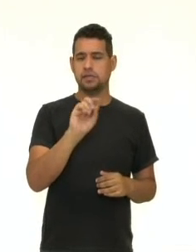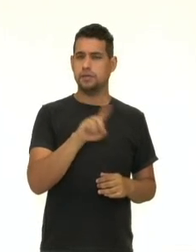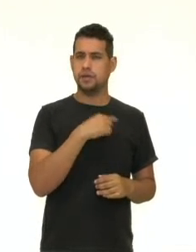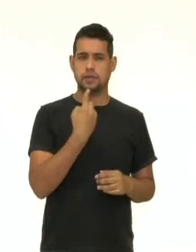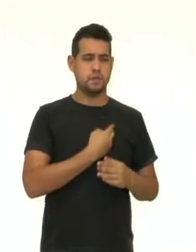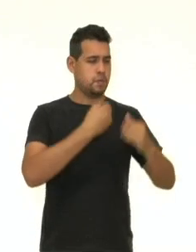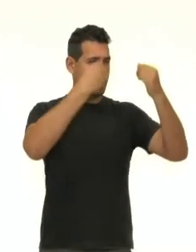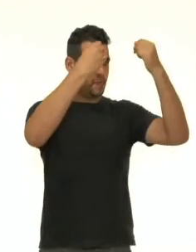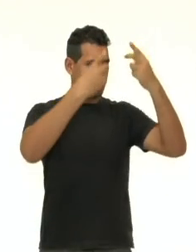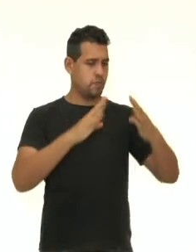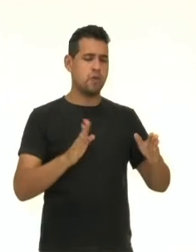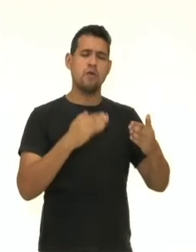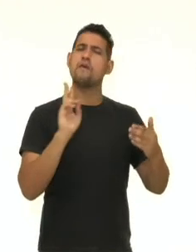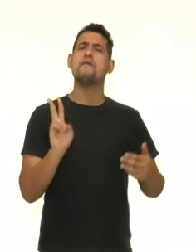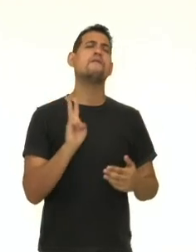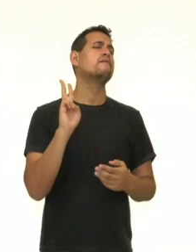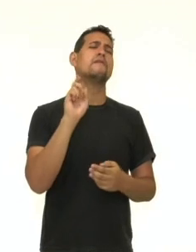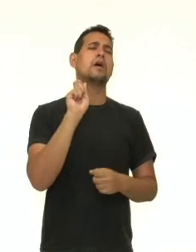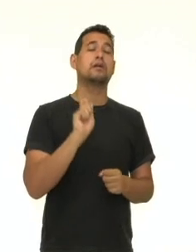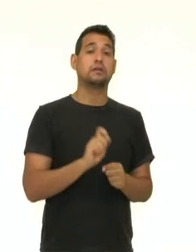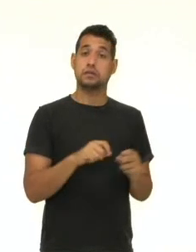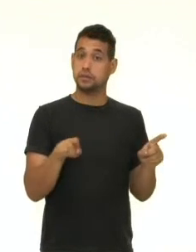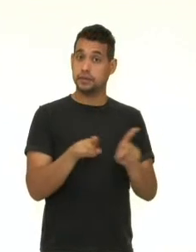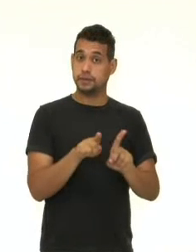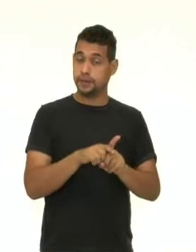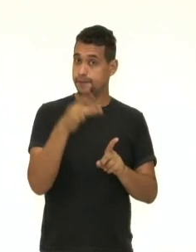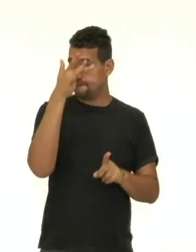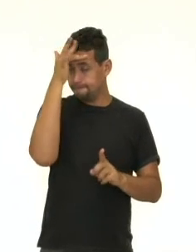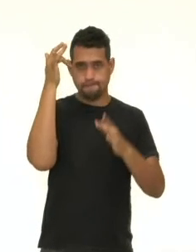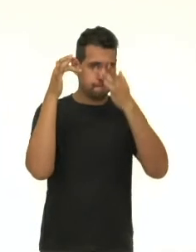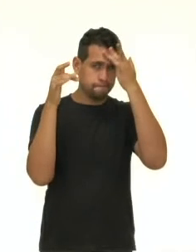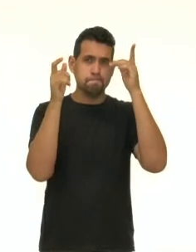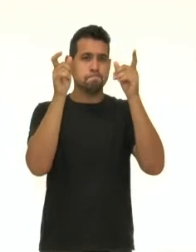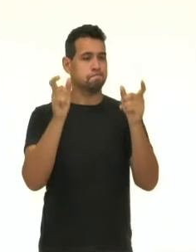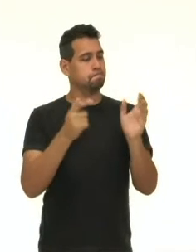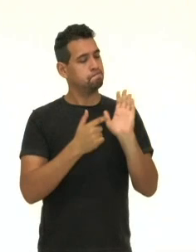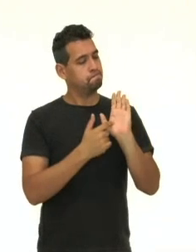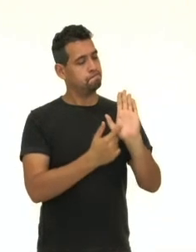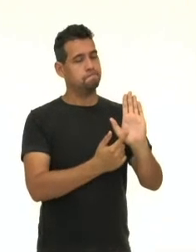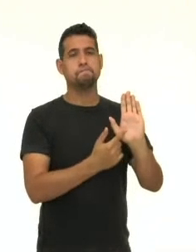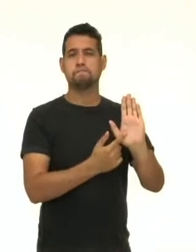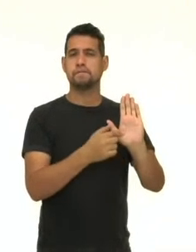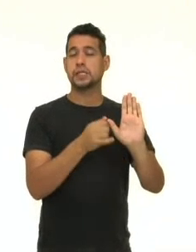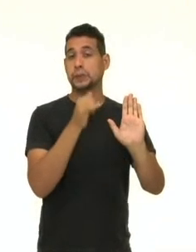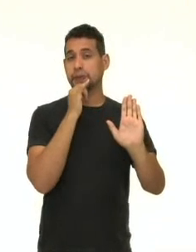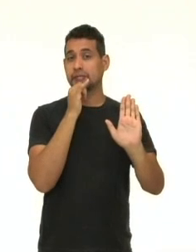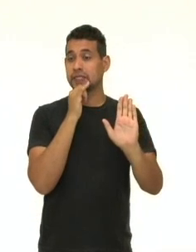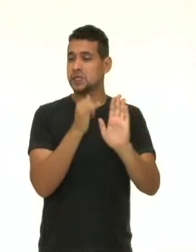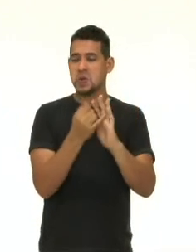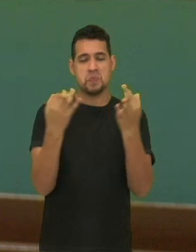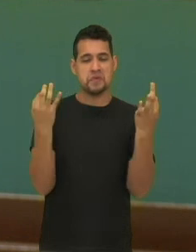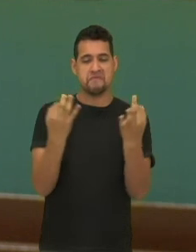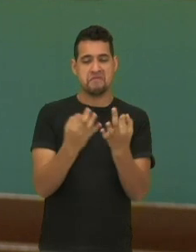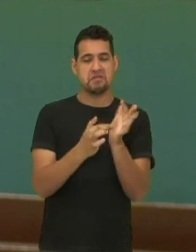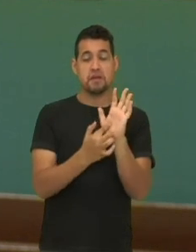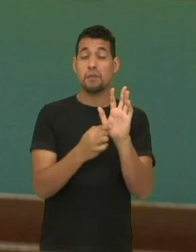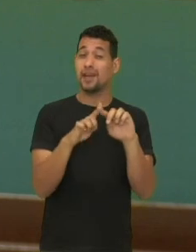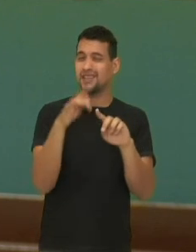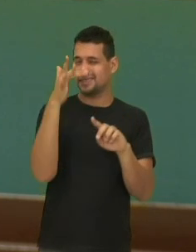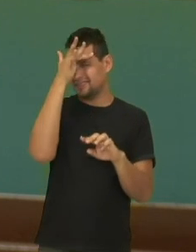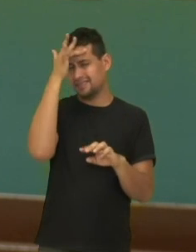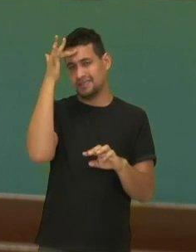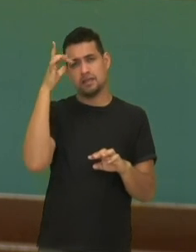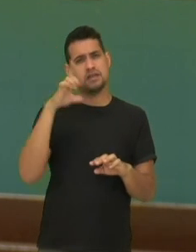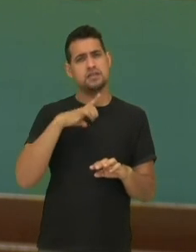descrição desses valores. E as personagens são mostradas assim, nua e cruamente. Então, se a pessoa